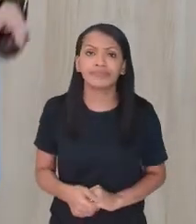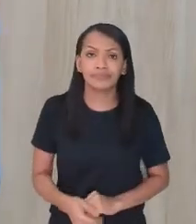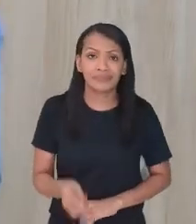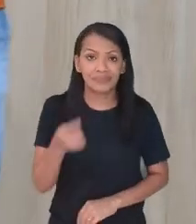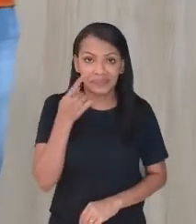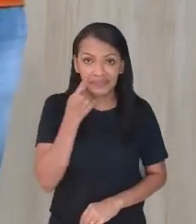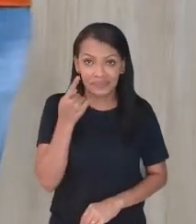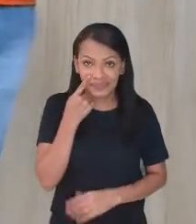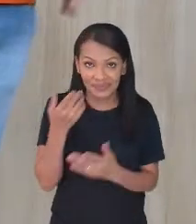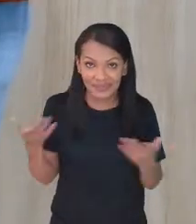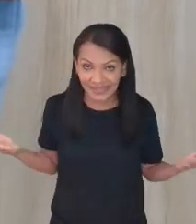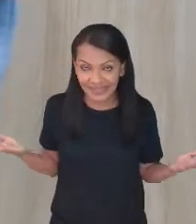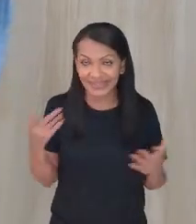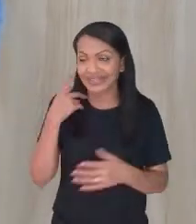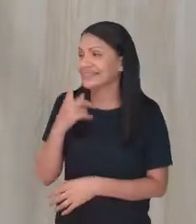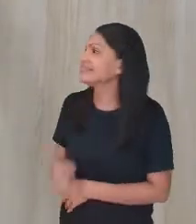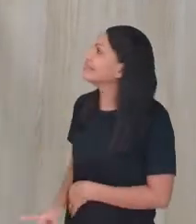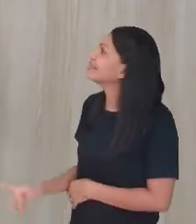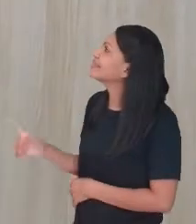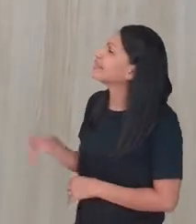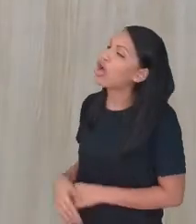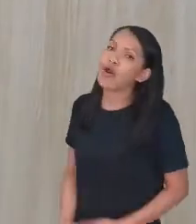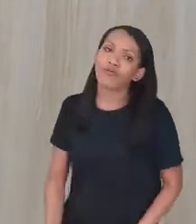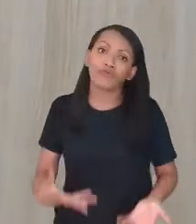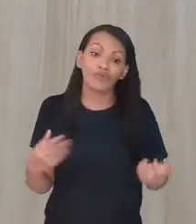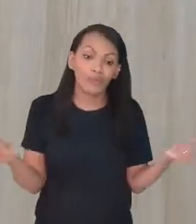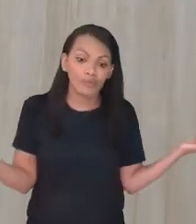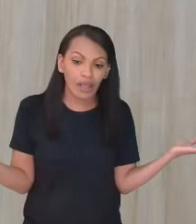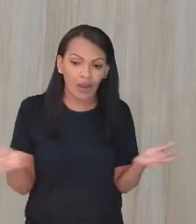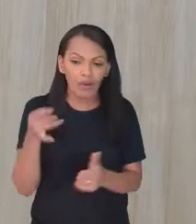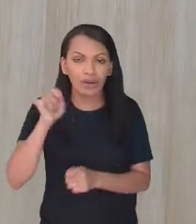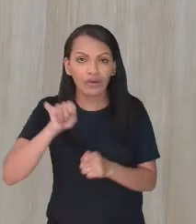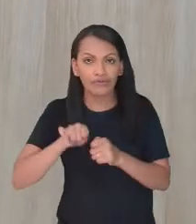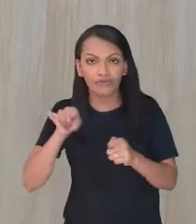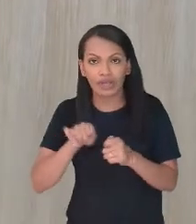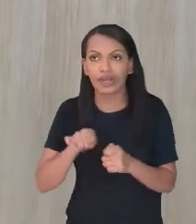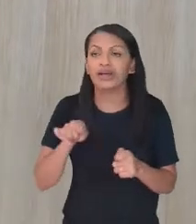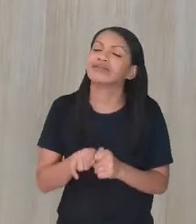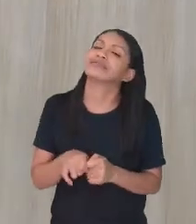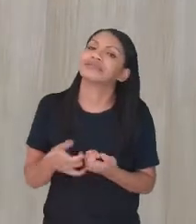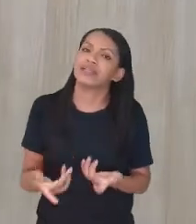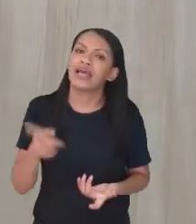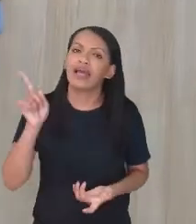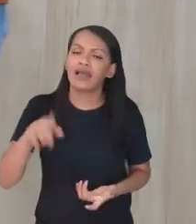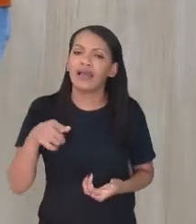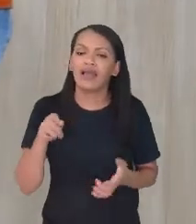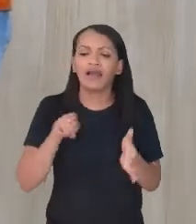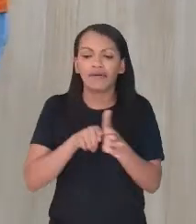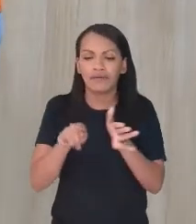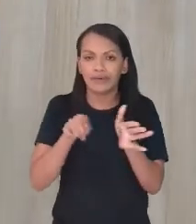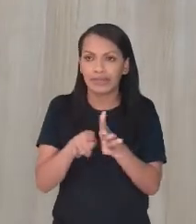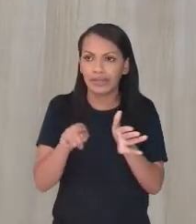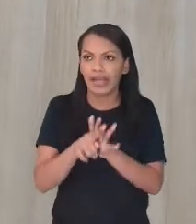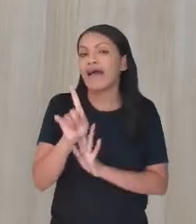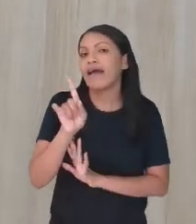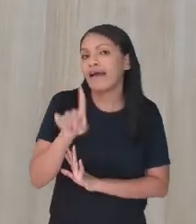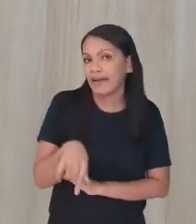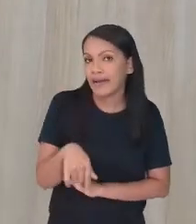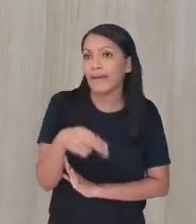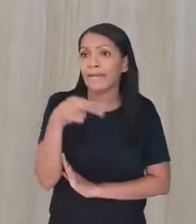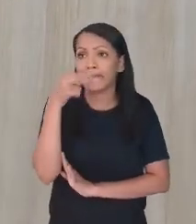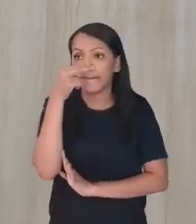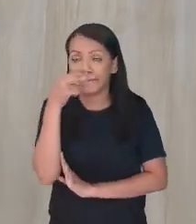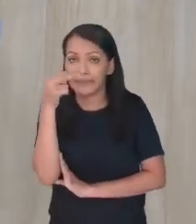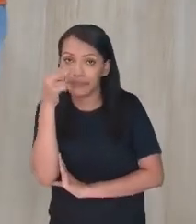beleza? Através disso, a gente vai resolver esse probleminha, que é um problema nos